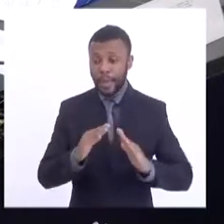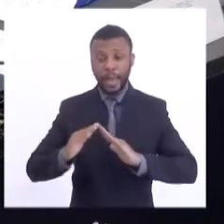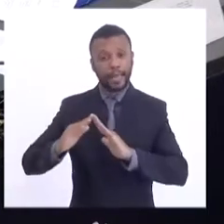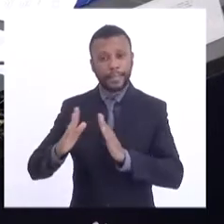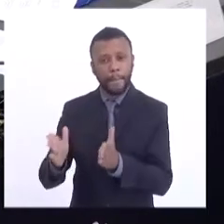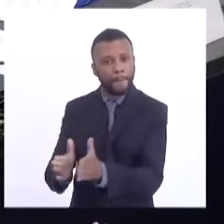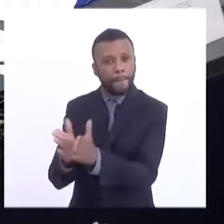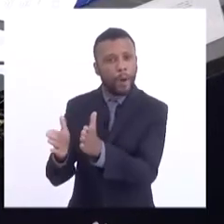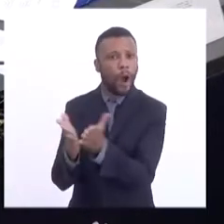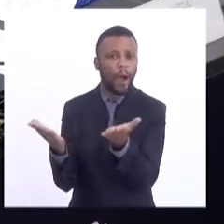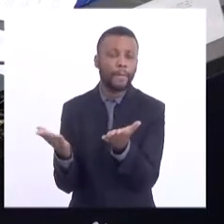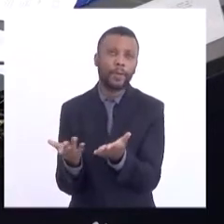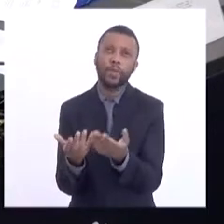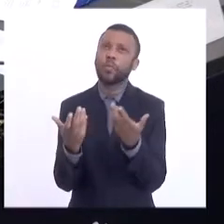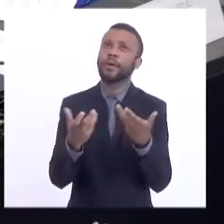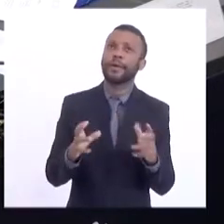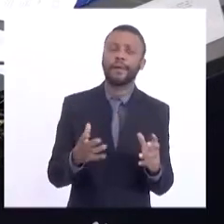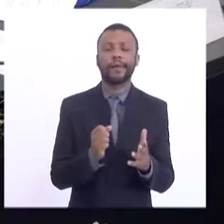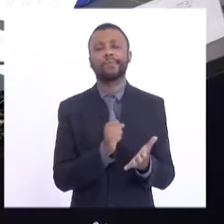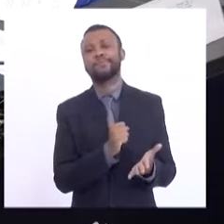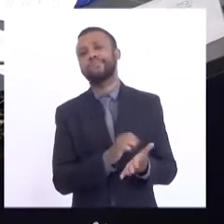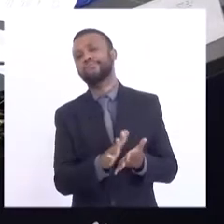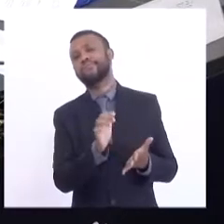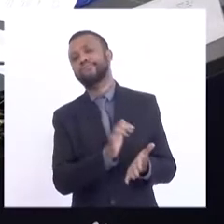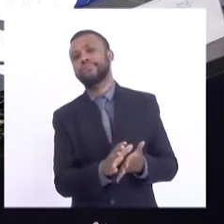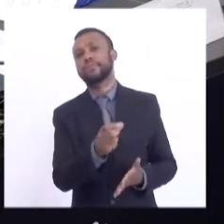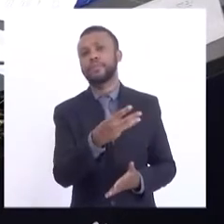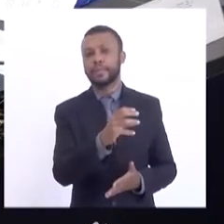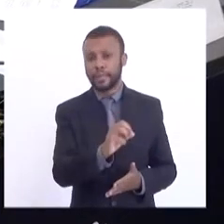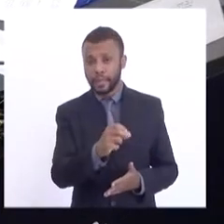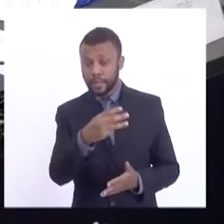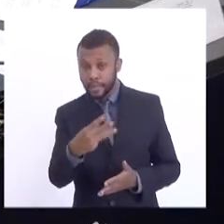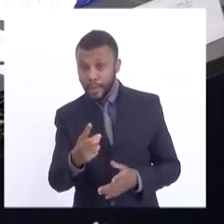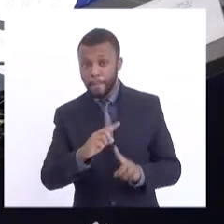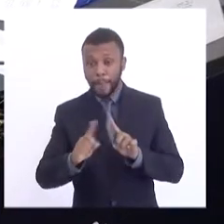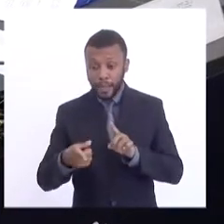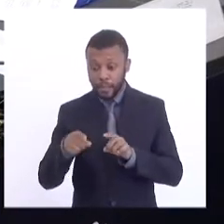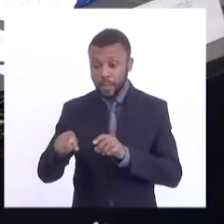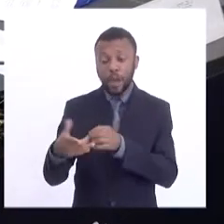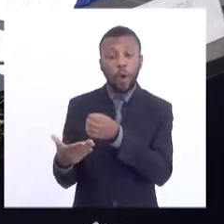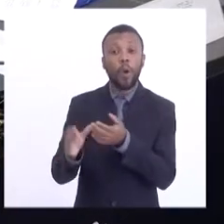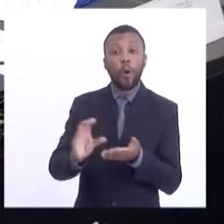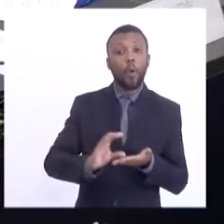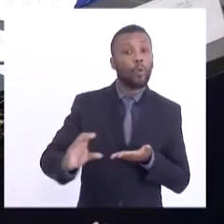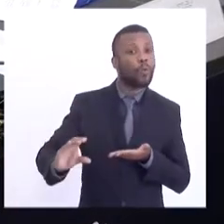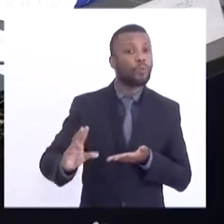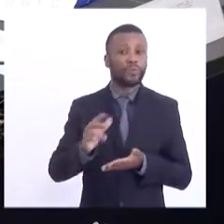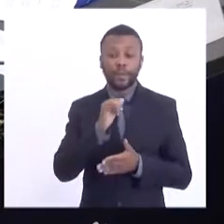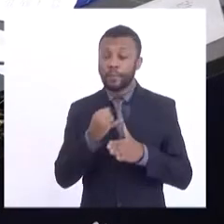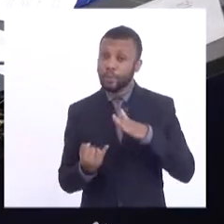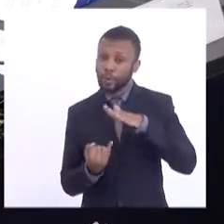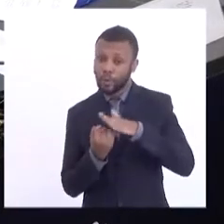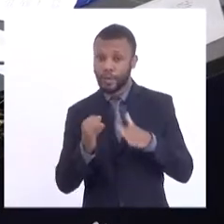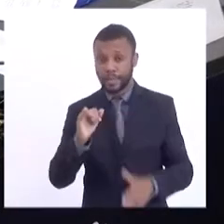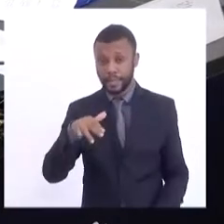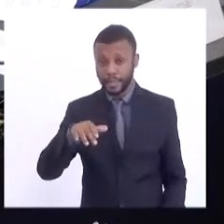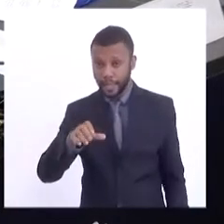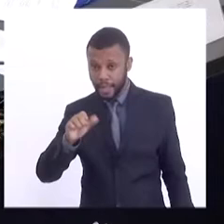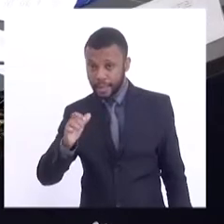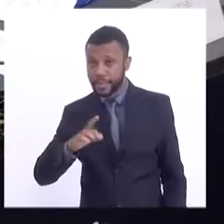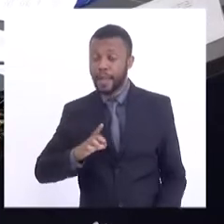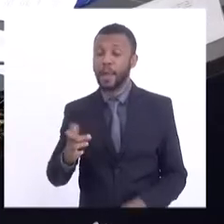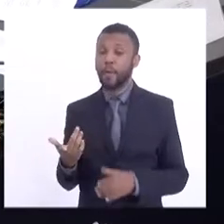não quer dizer que vai gastar os 303 milhões mas tá aqui a fonte de recurso no inéia tem uma fonte de